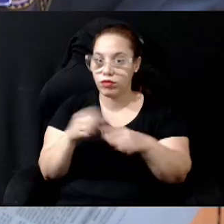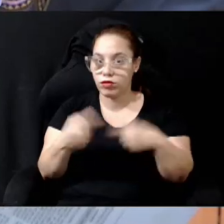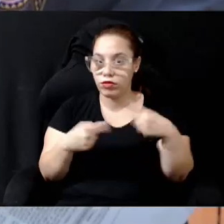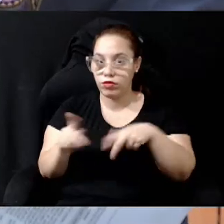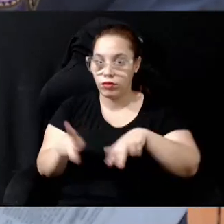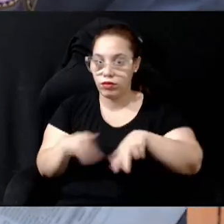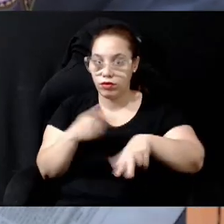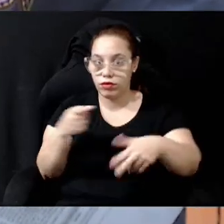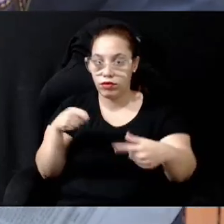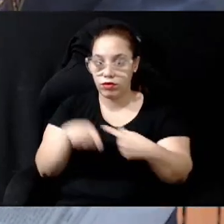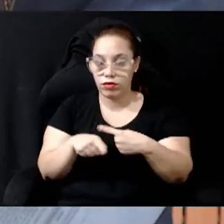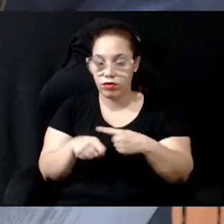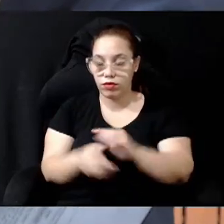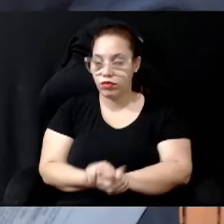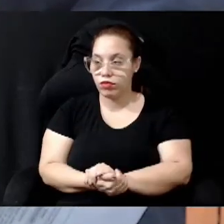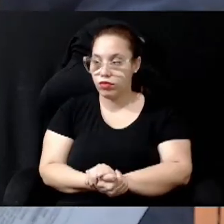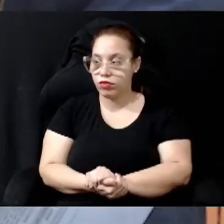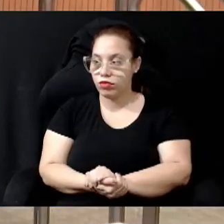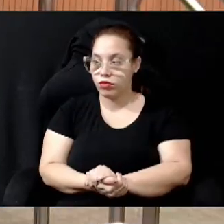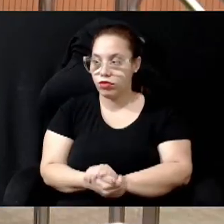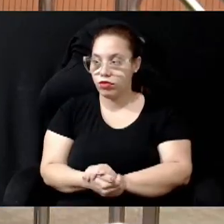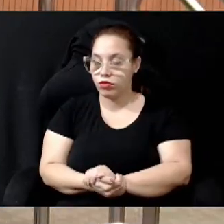se há vereador inscrito para discutir.